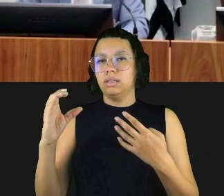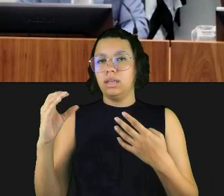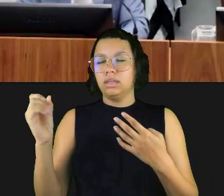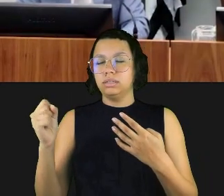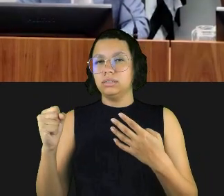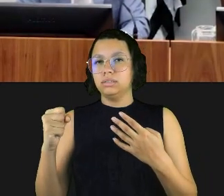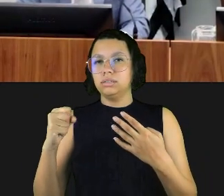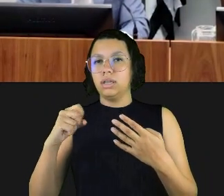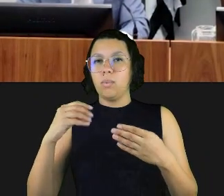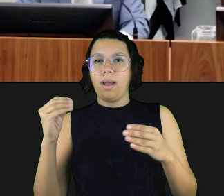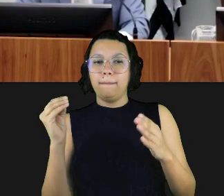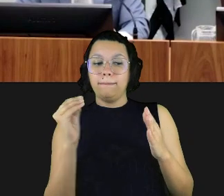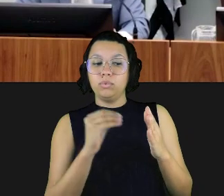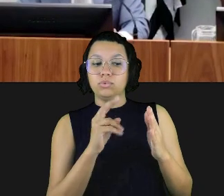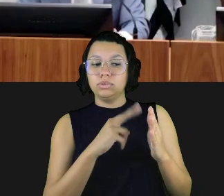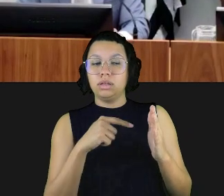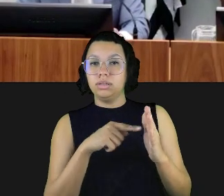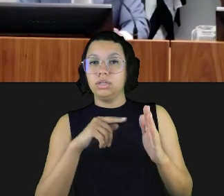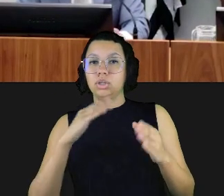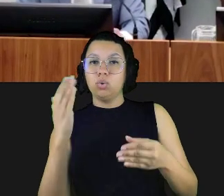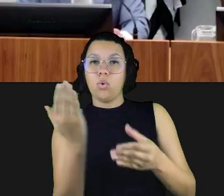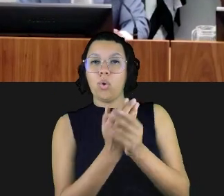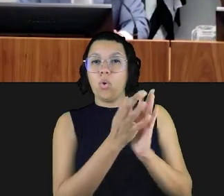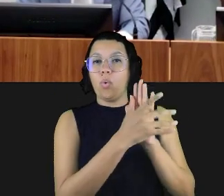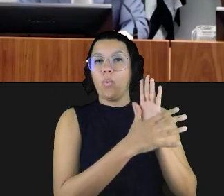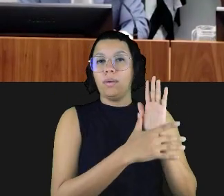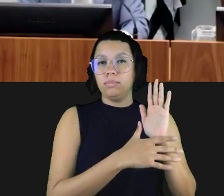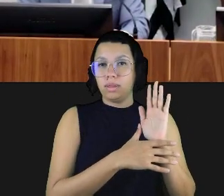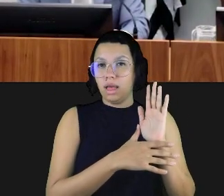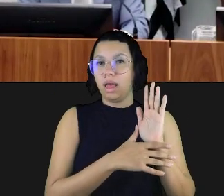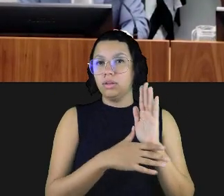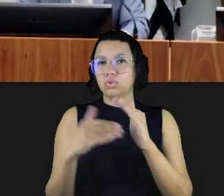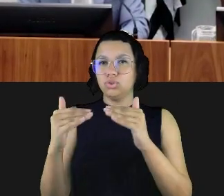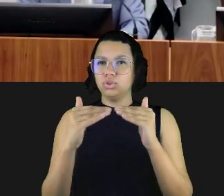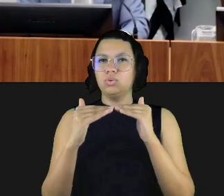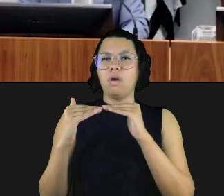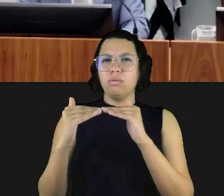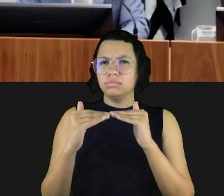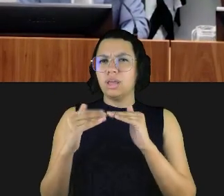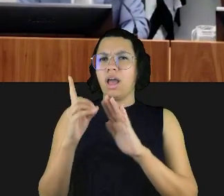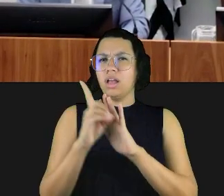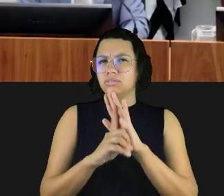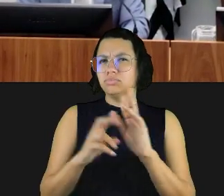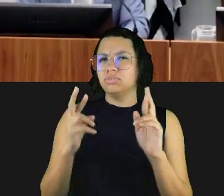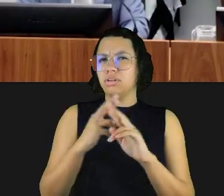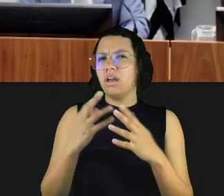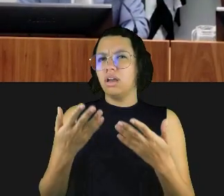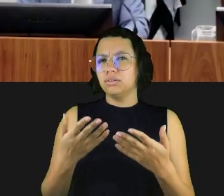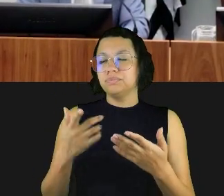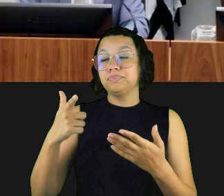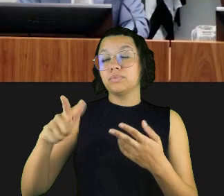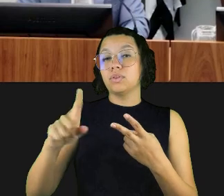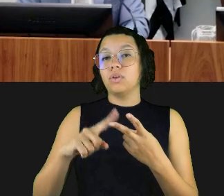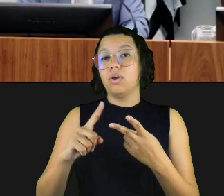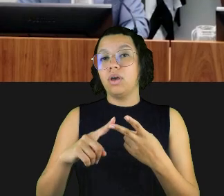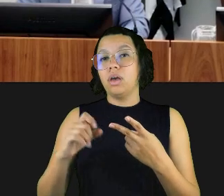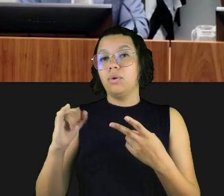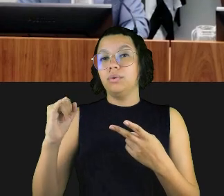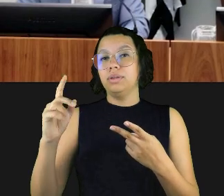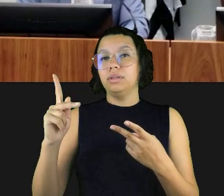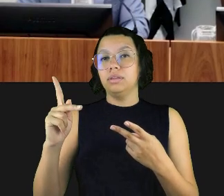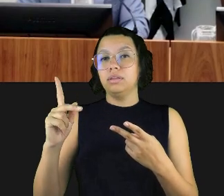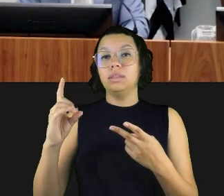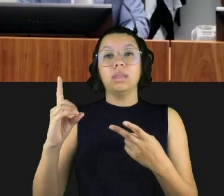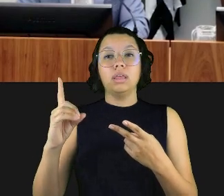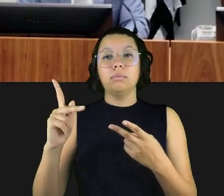isonomia? E a outra questão diz respeito ao IDPJ, né, considerando aí o